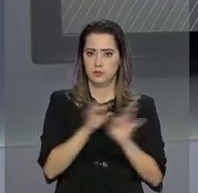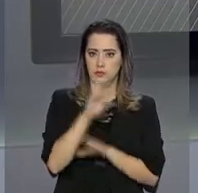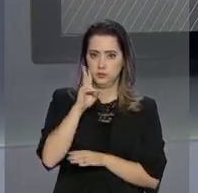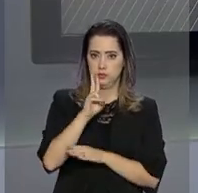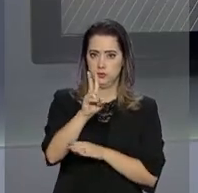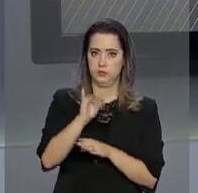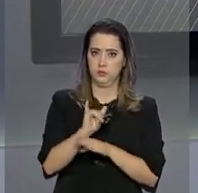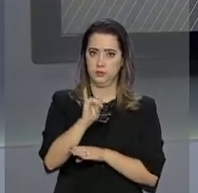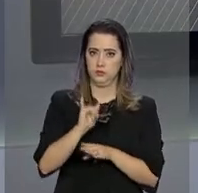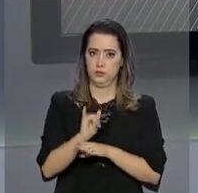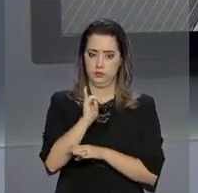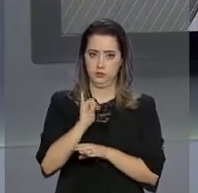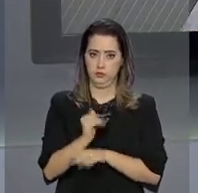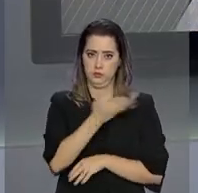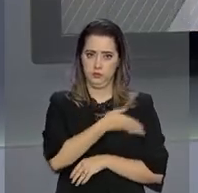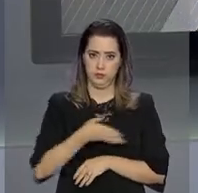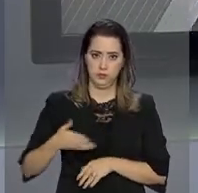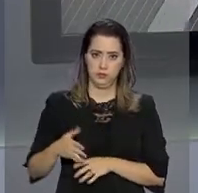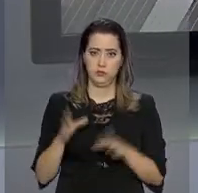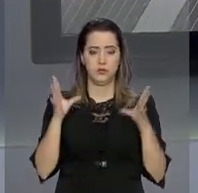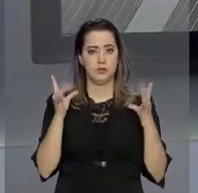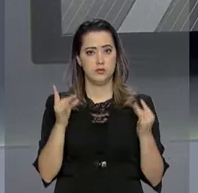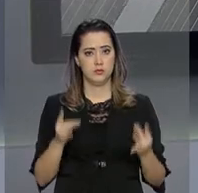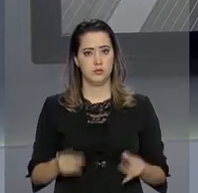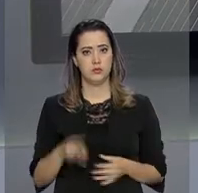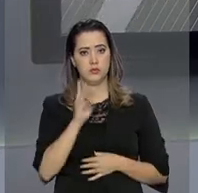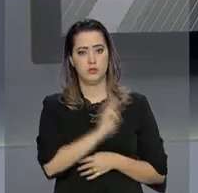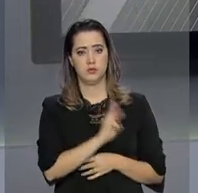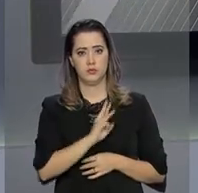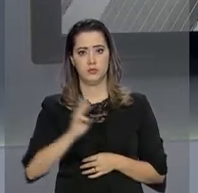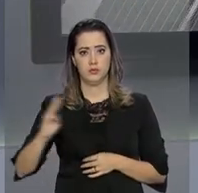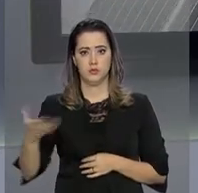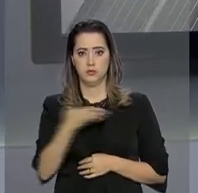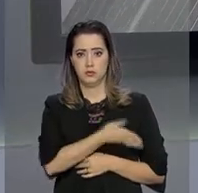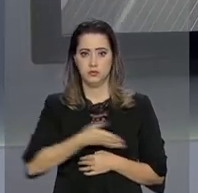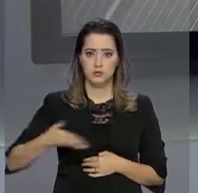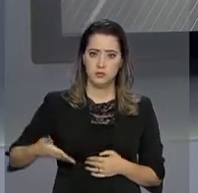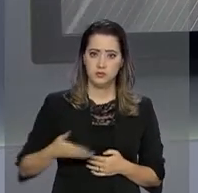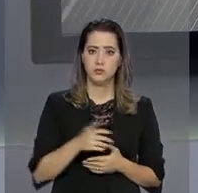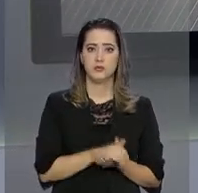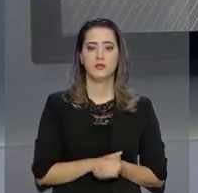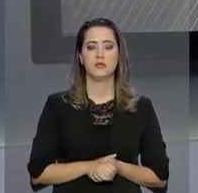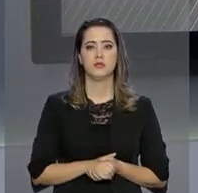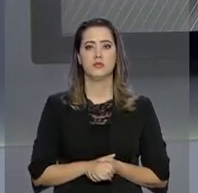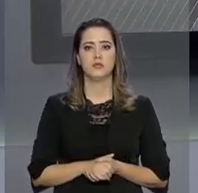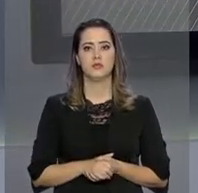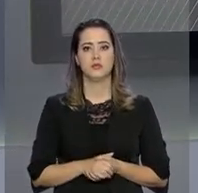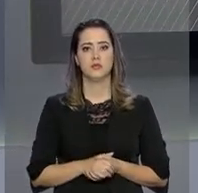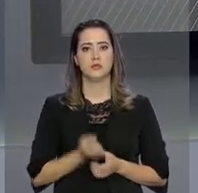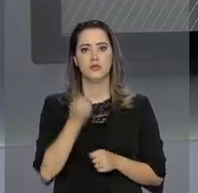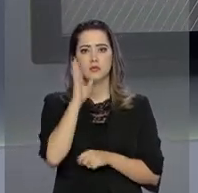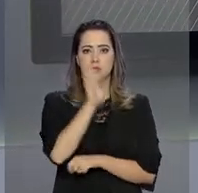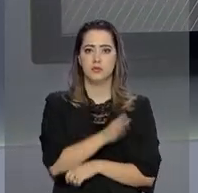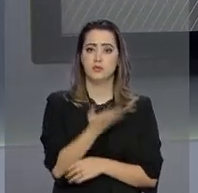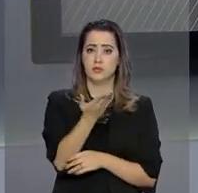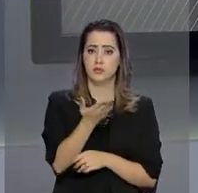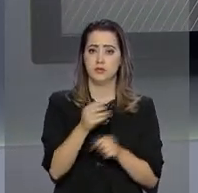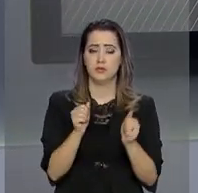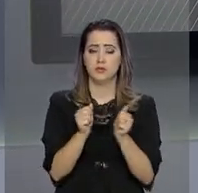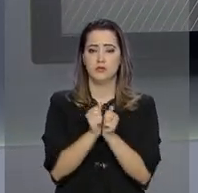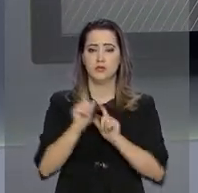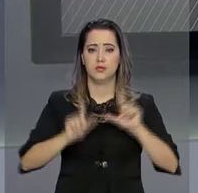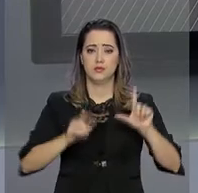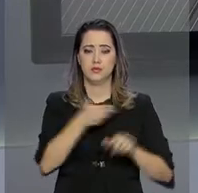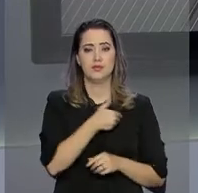por aqui você pode rever as reportagens no youtube e toda a nossa programação também está na página da nbr na internet uma boa noite pra você